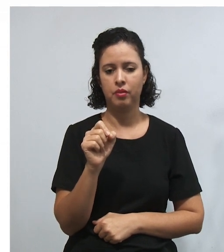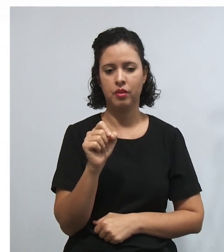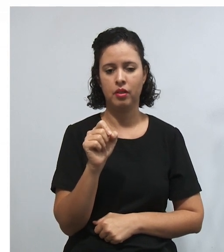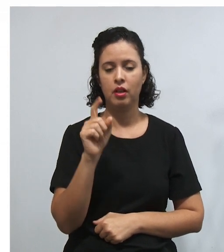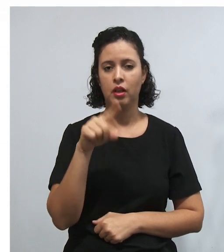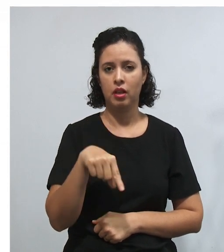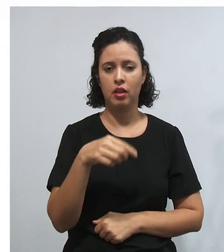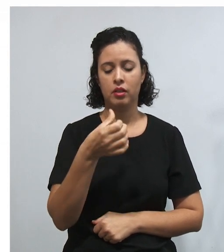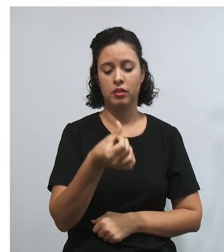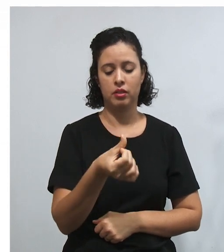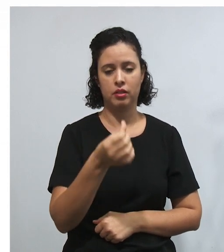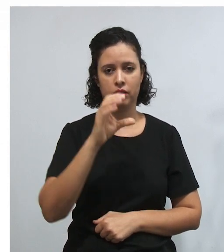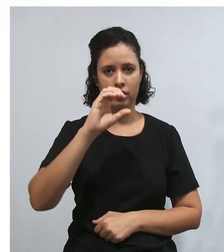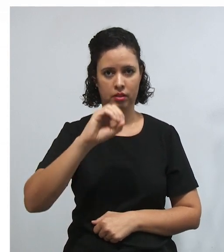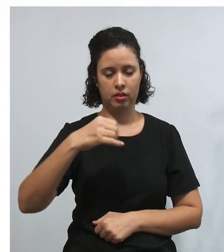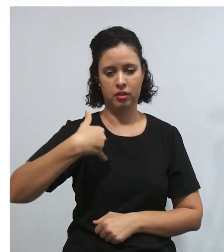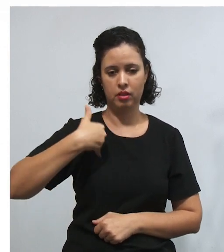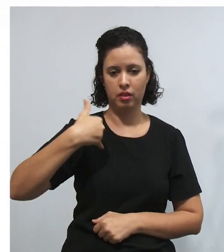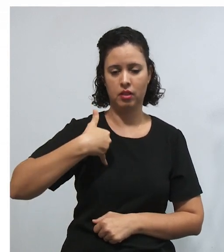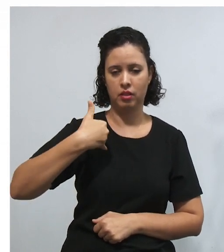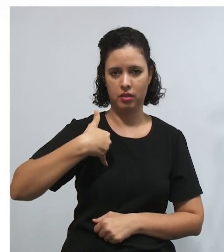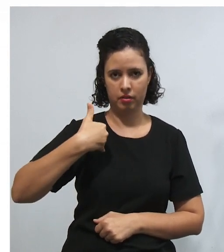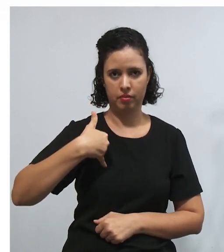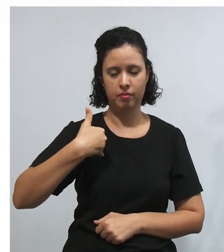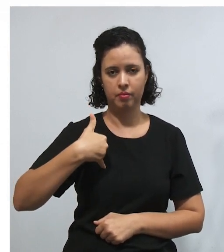era 60 anos, né?